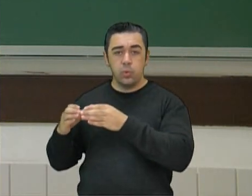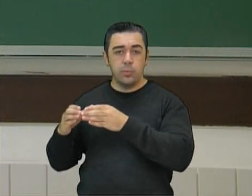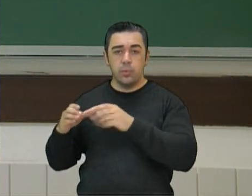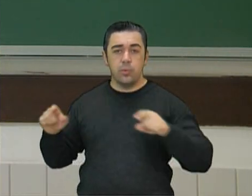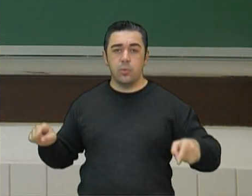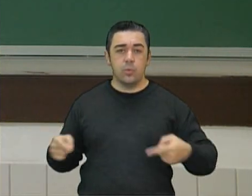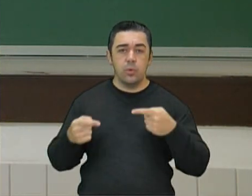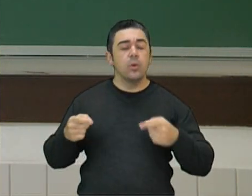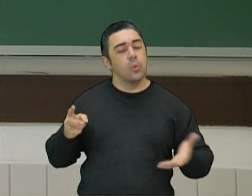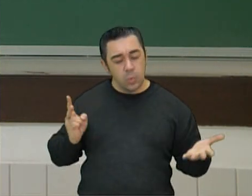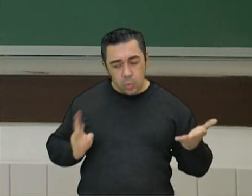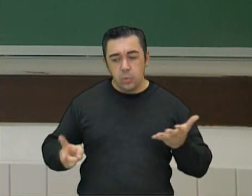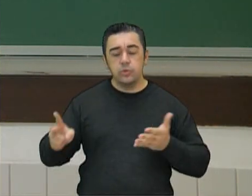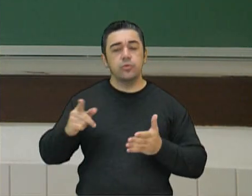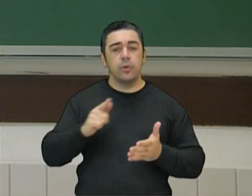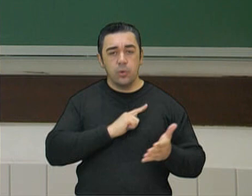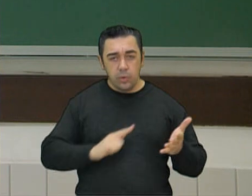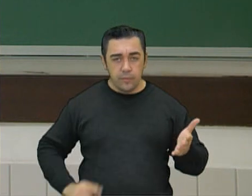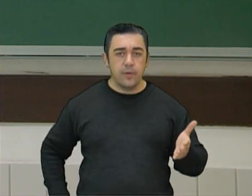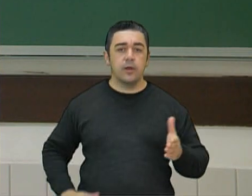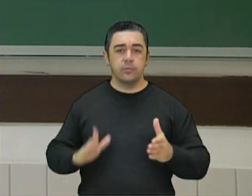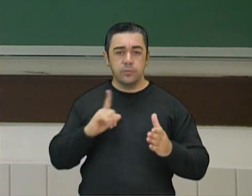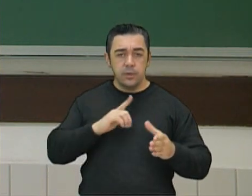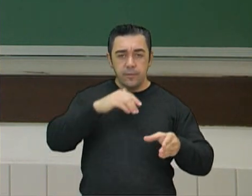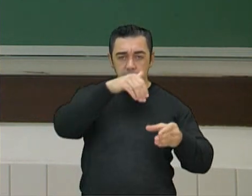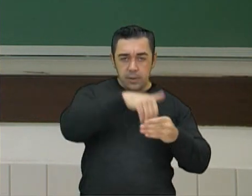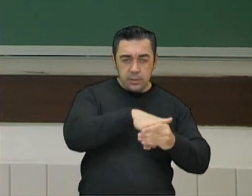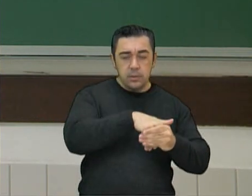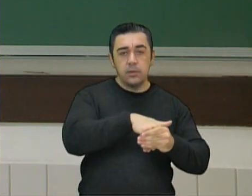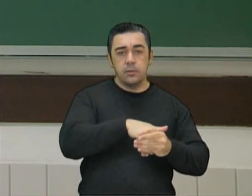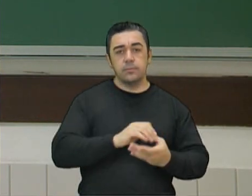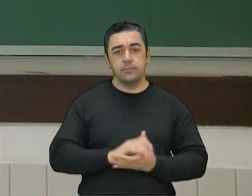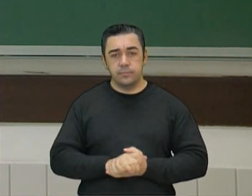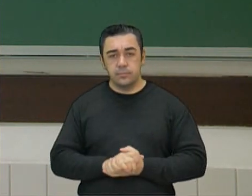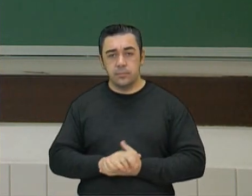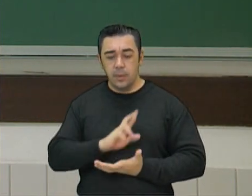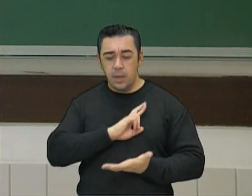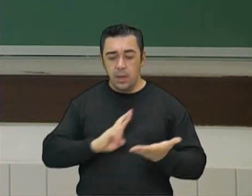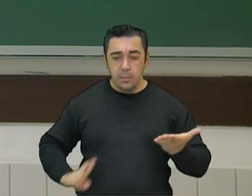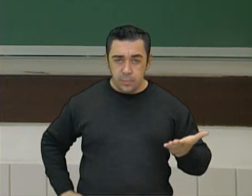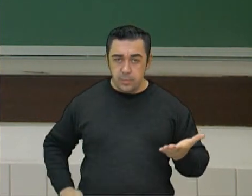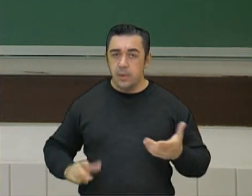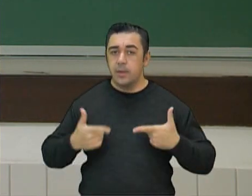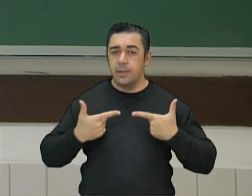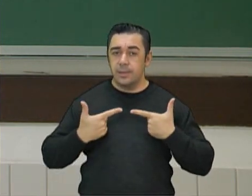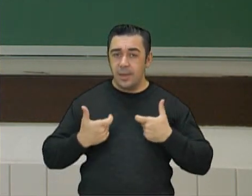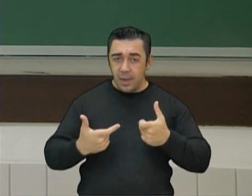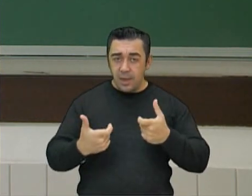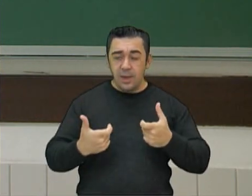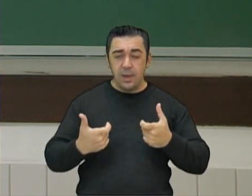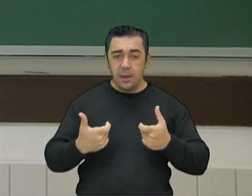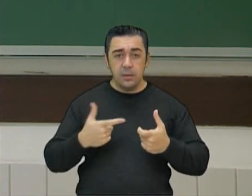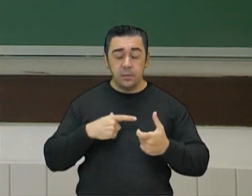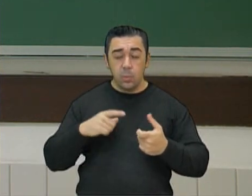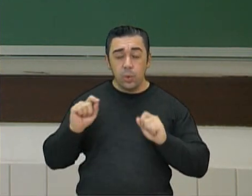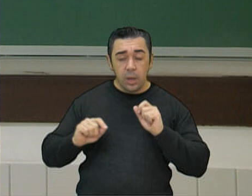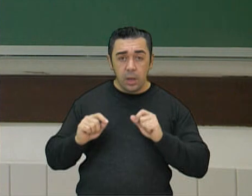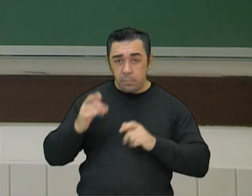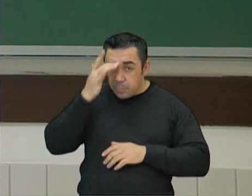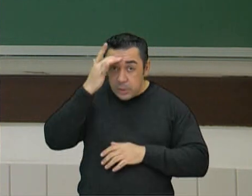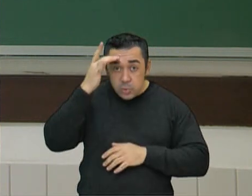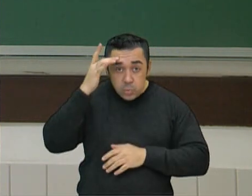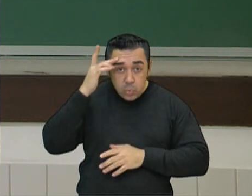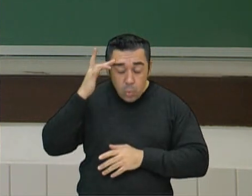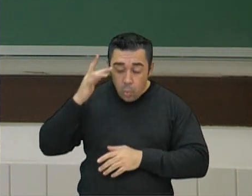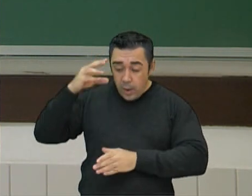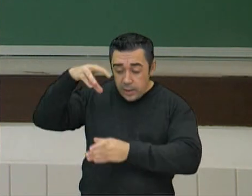a manutenção do governo eleito da Frente Popular, então os republicanos. Uma guerra entre cidadãos espanhóis, uma